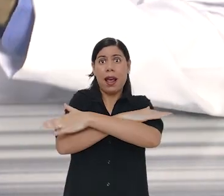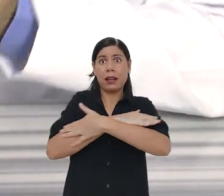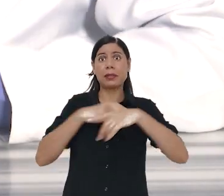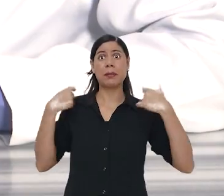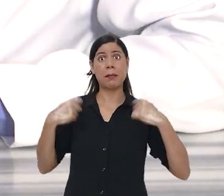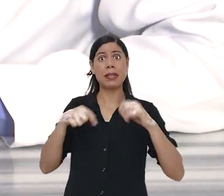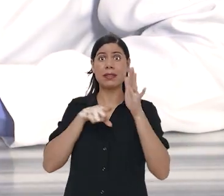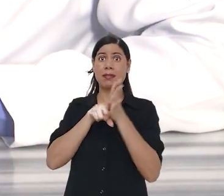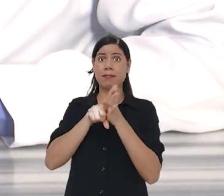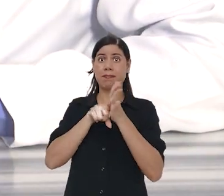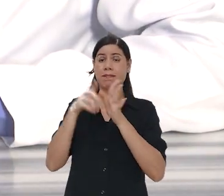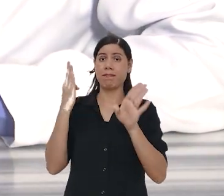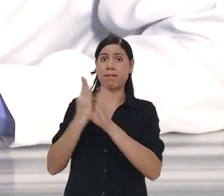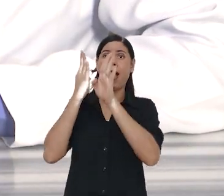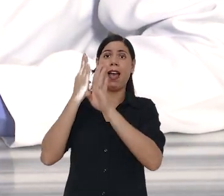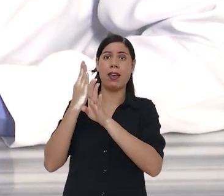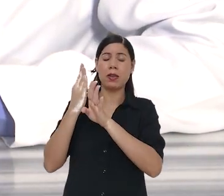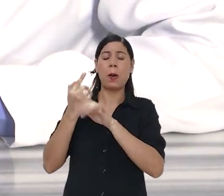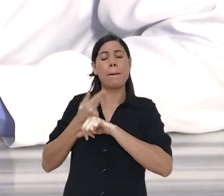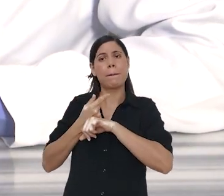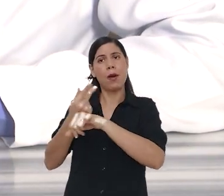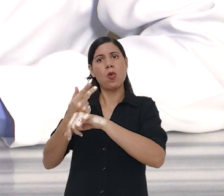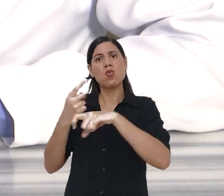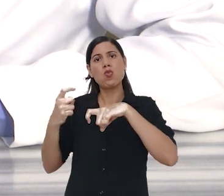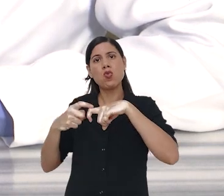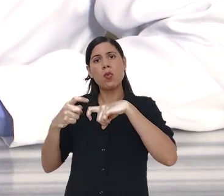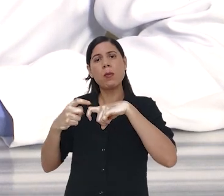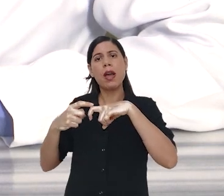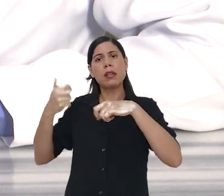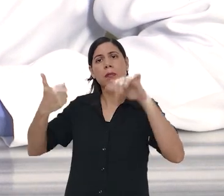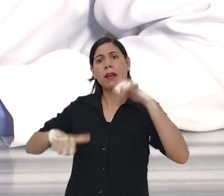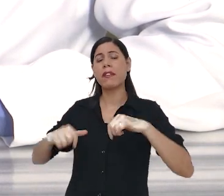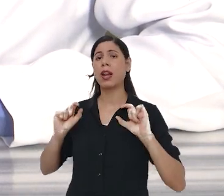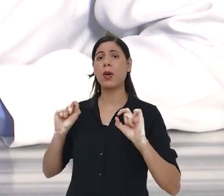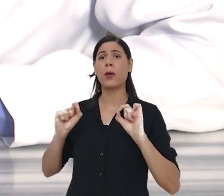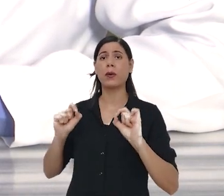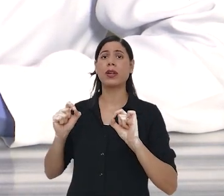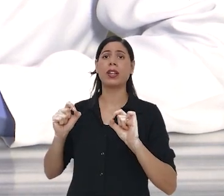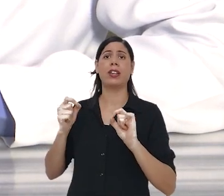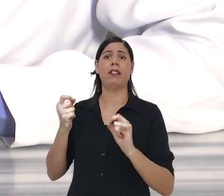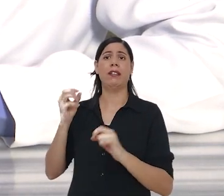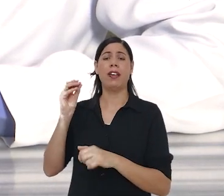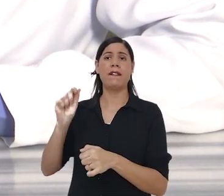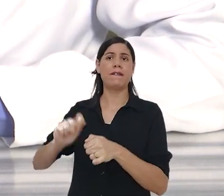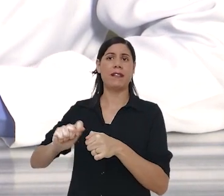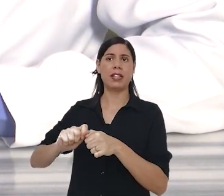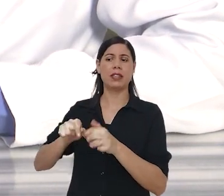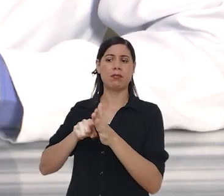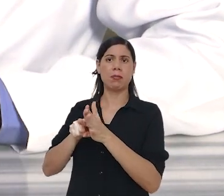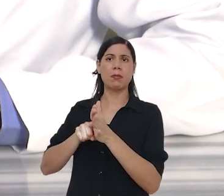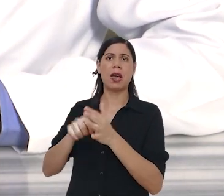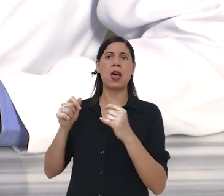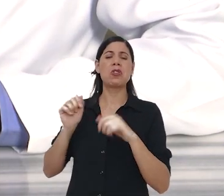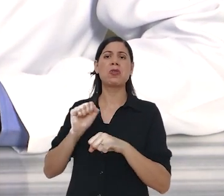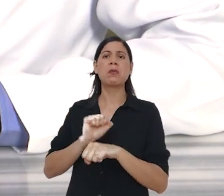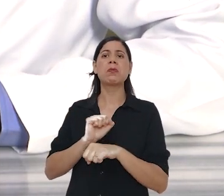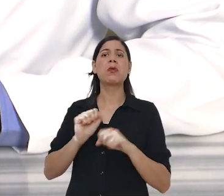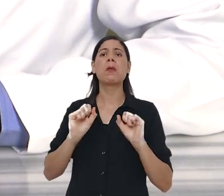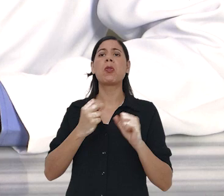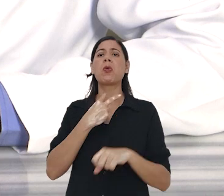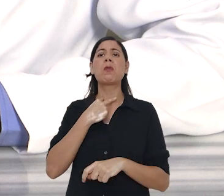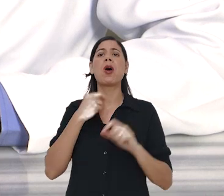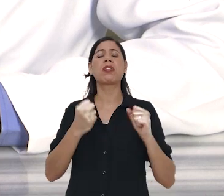na perna, tem que investigar, né? Procure o médico de confiança para avaliar o que precisa mais ser feito. A gente não pode deixar uma lesão que está lá há algum